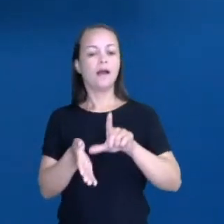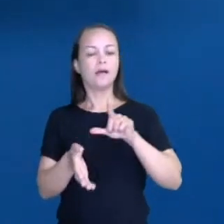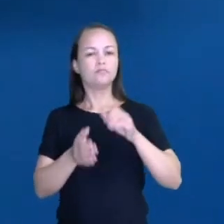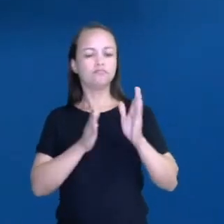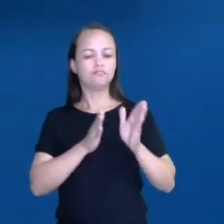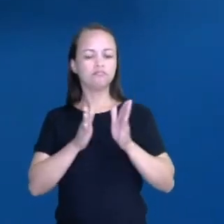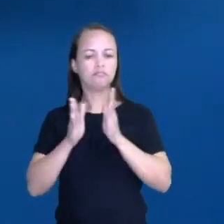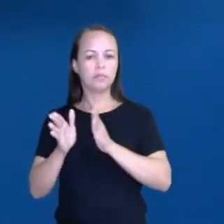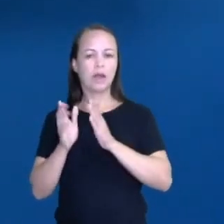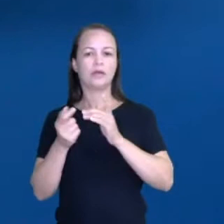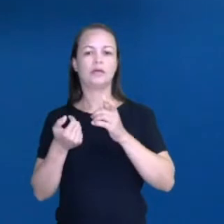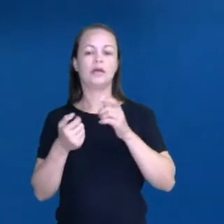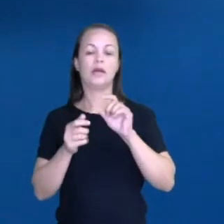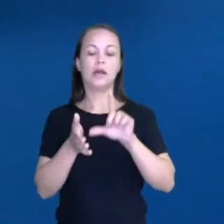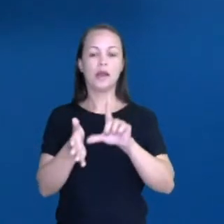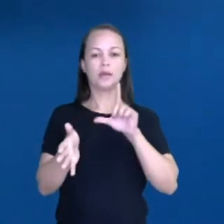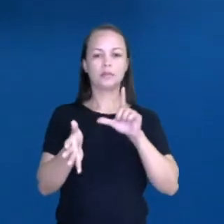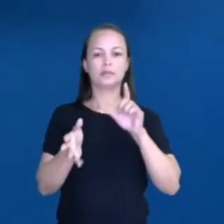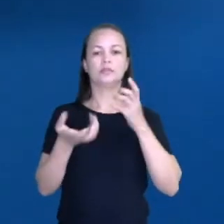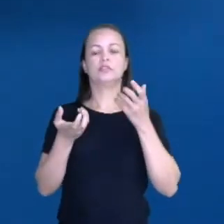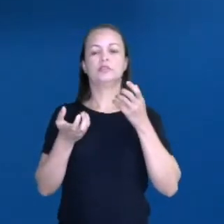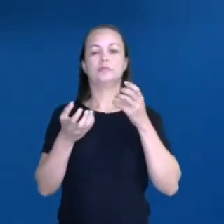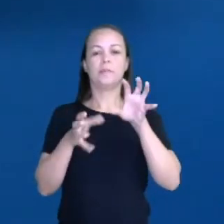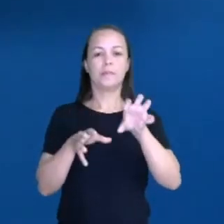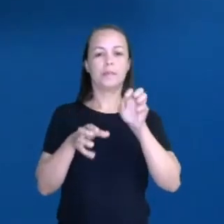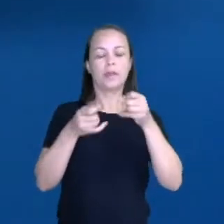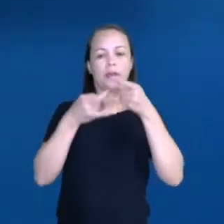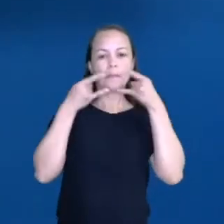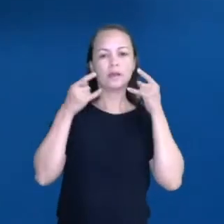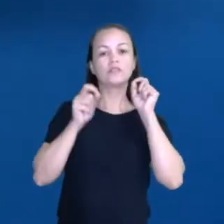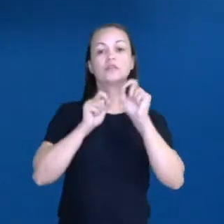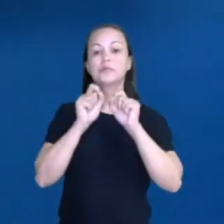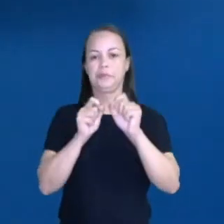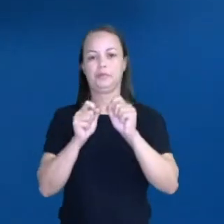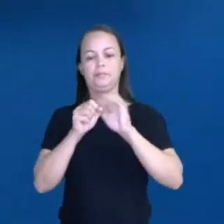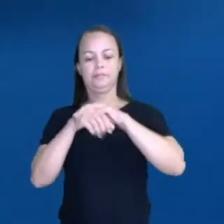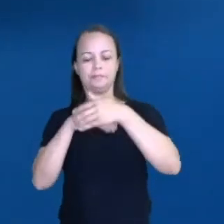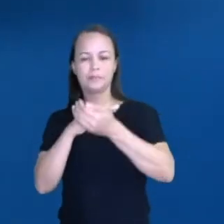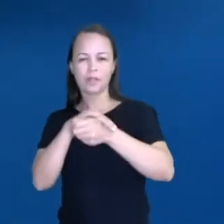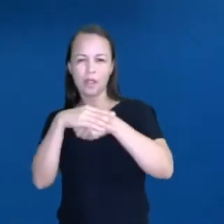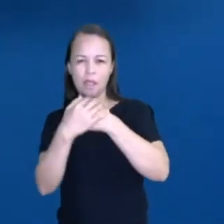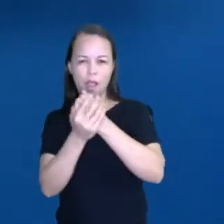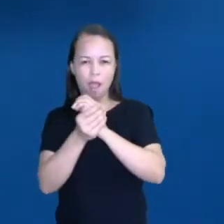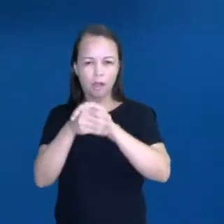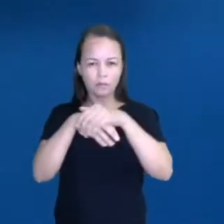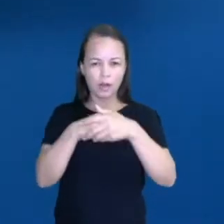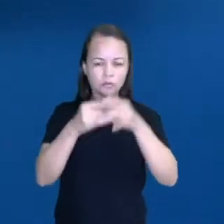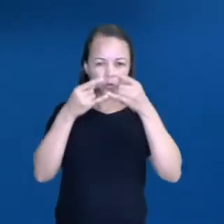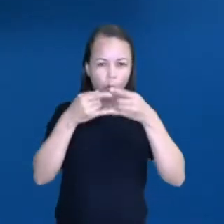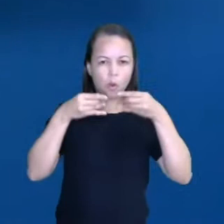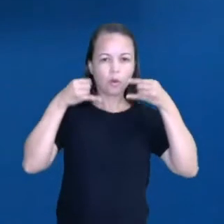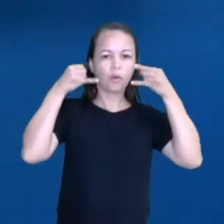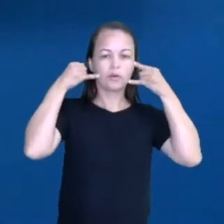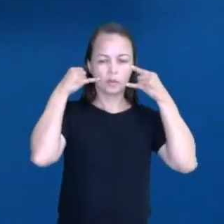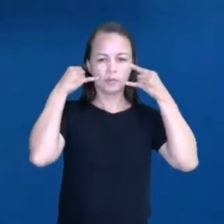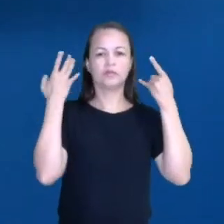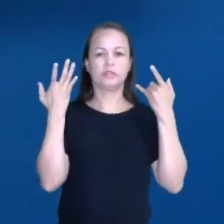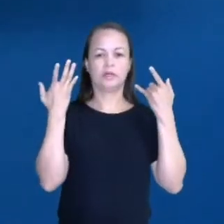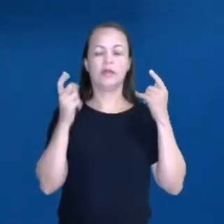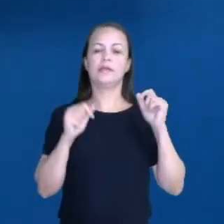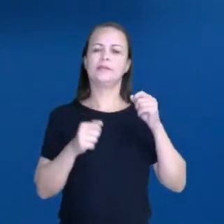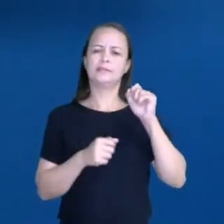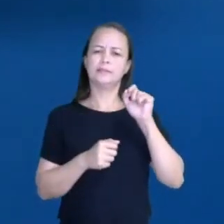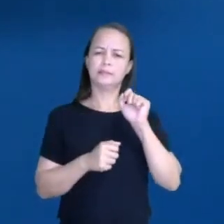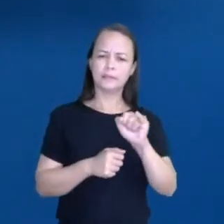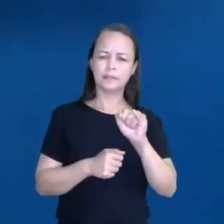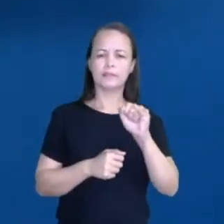máscara, lavem as mãos, Coloquem a máscara. Quando sair, se demorar muito, leve uma